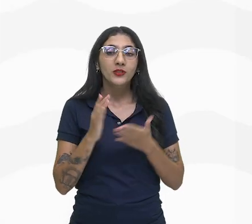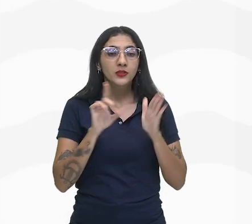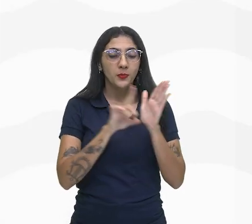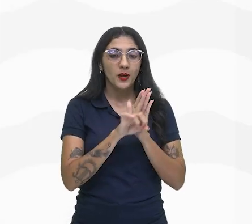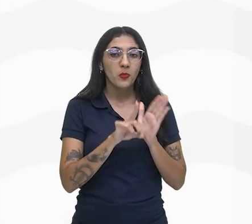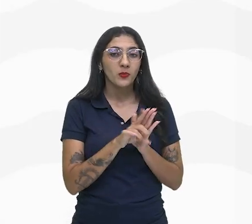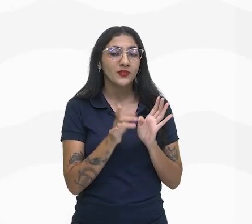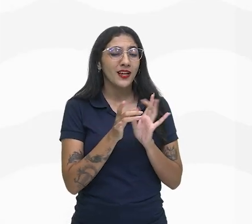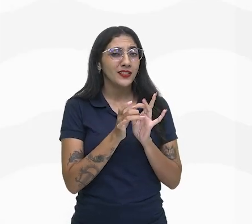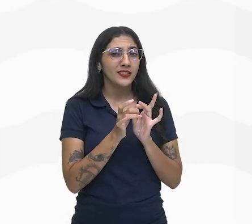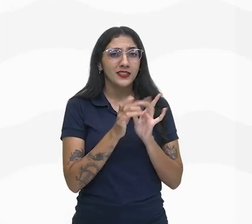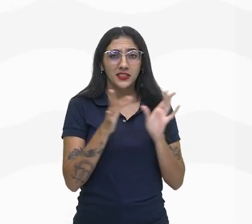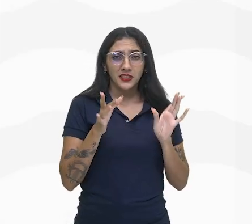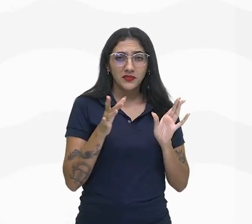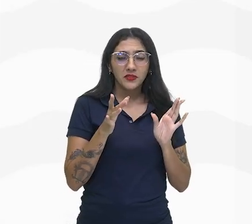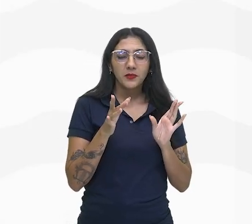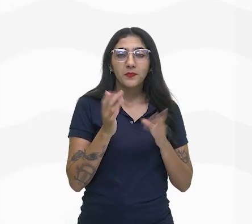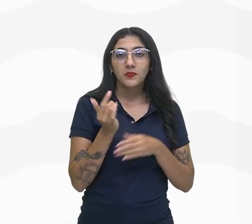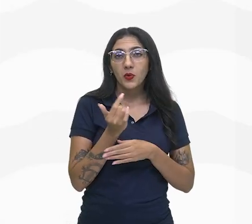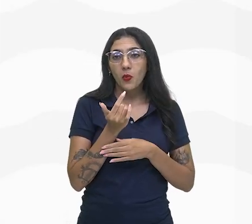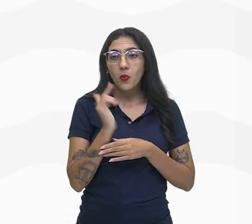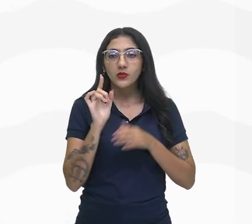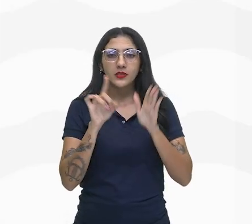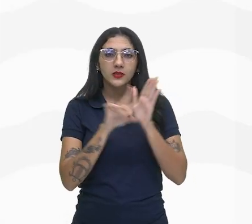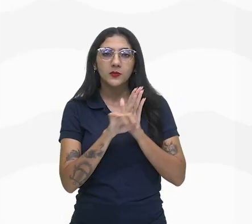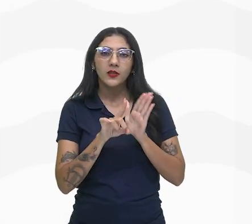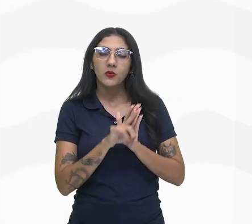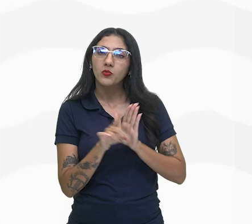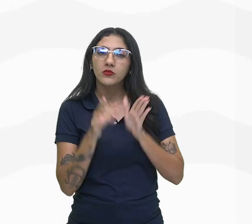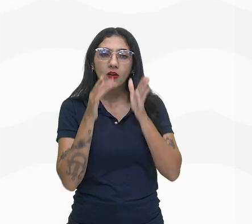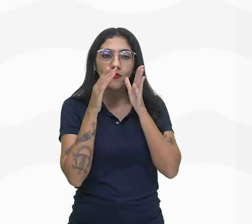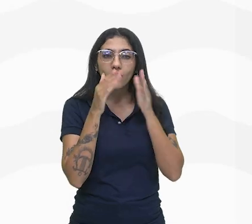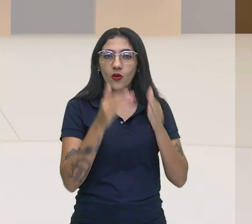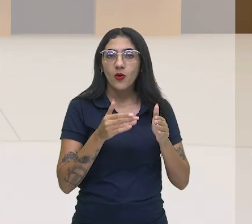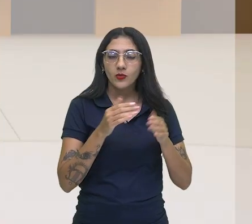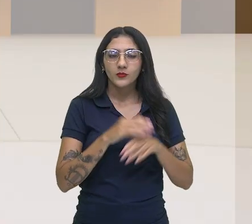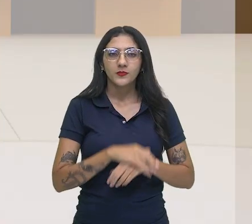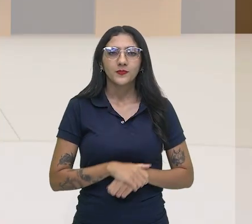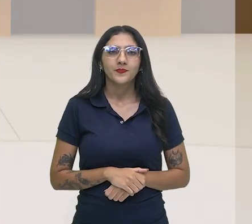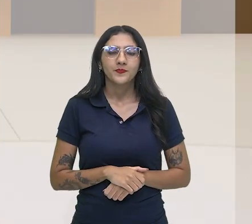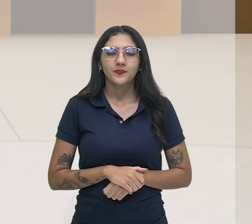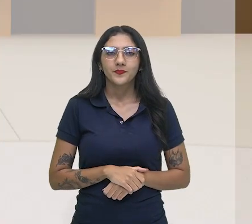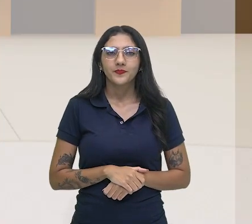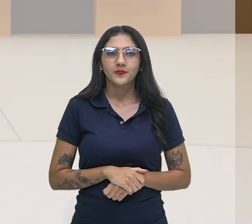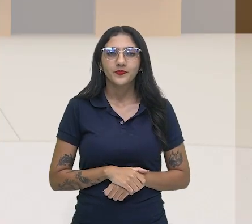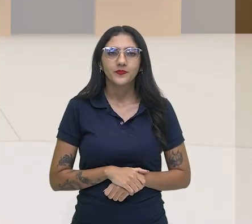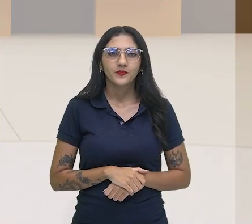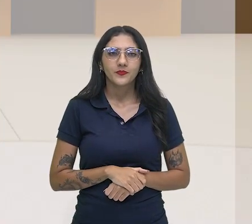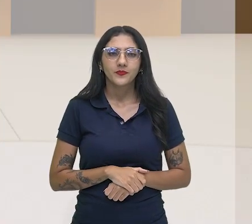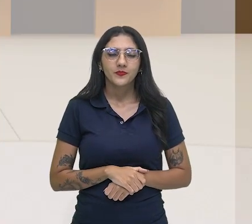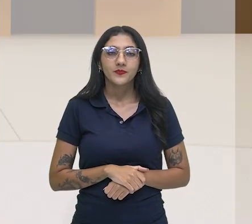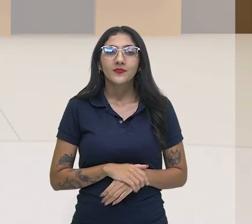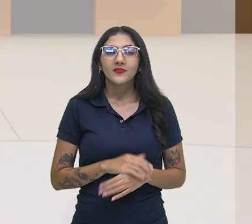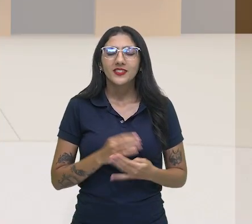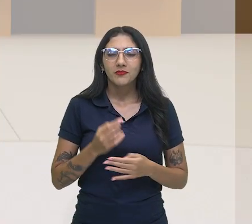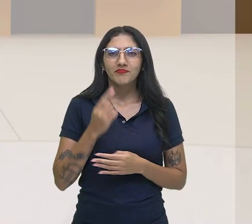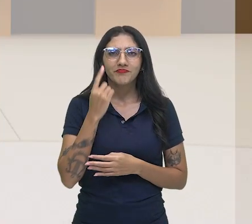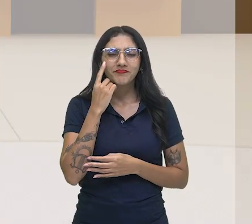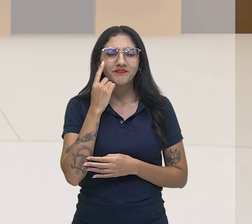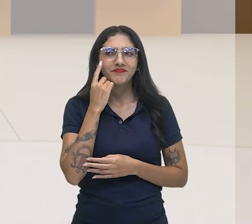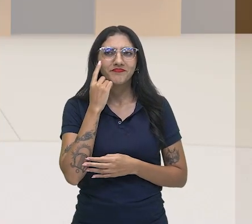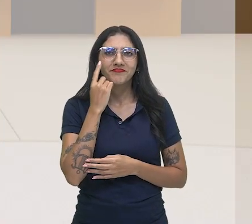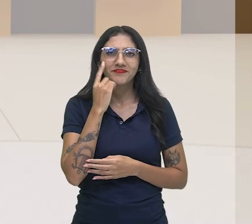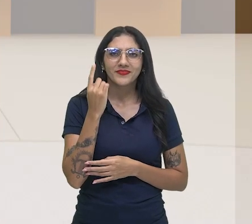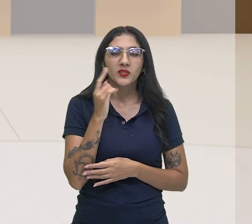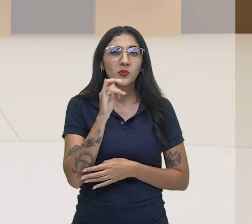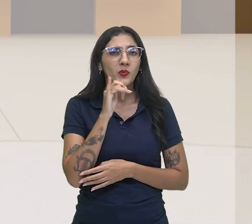livres e outras com resposta muito mais específica. Então, vamos supor agora, vamos fazer, só pegar os 2